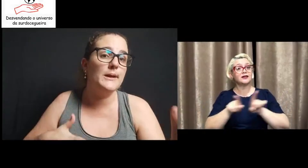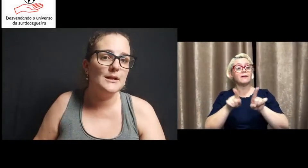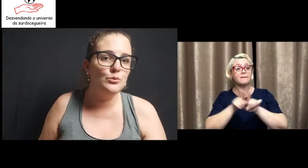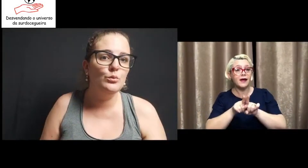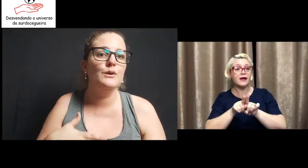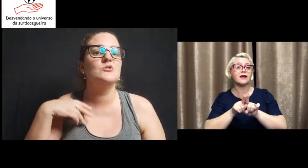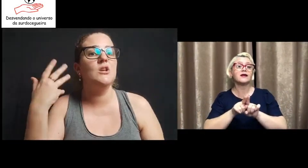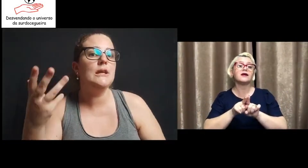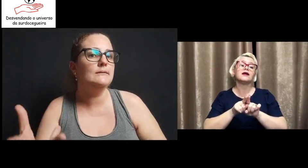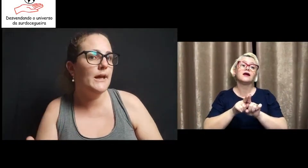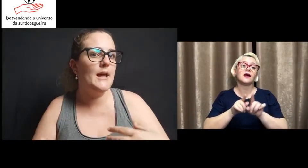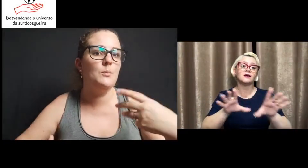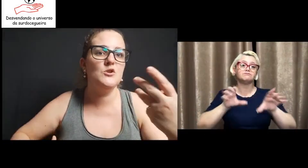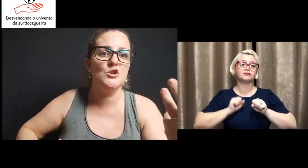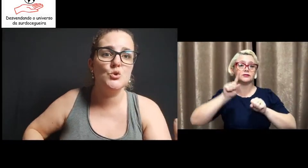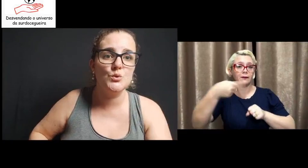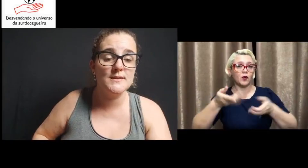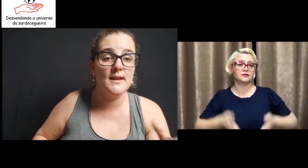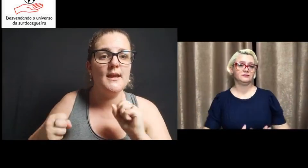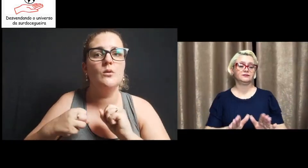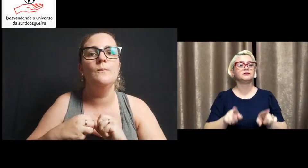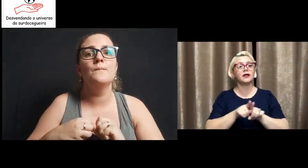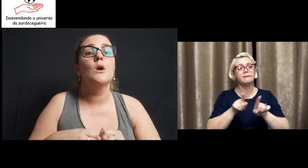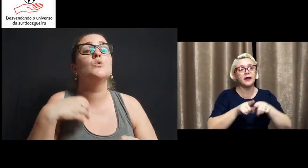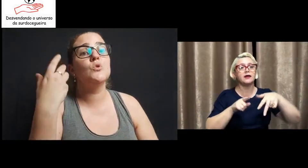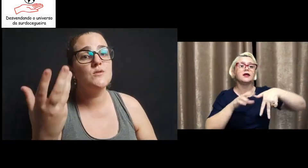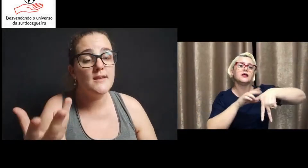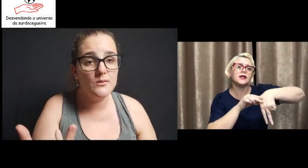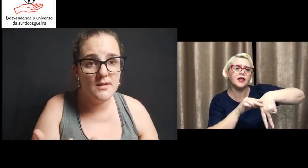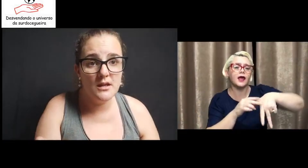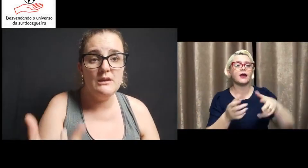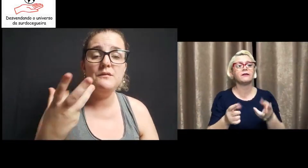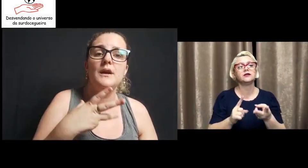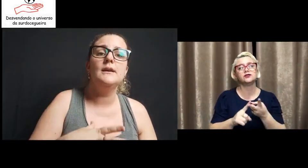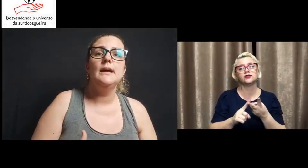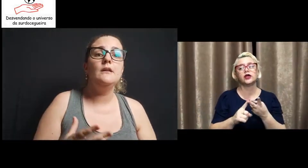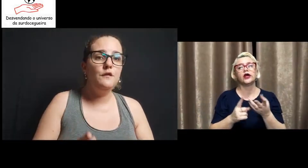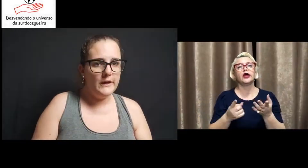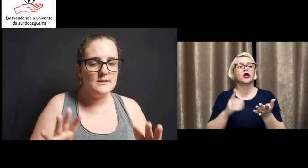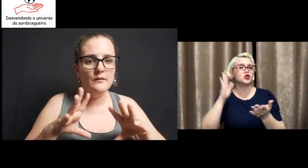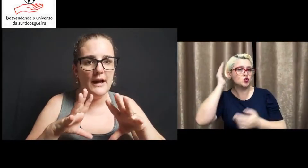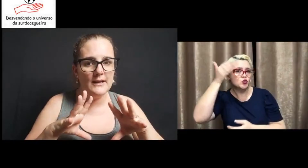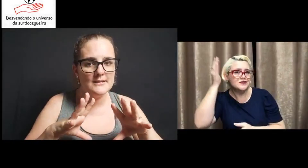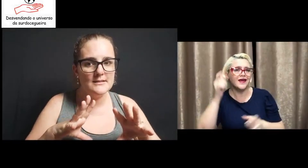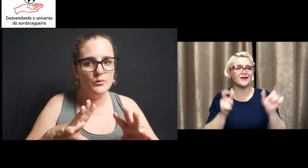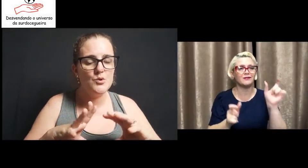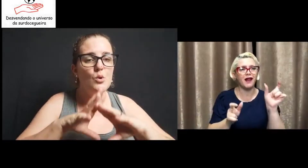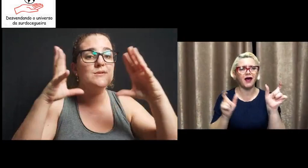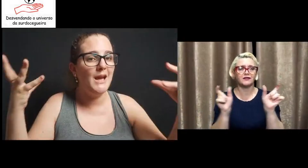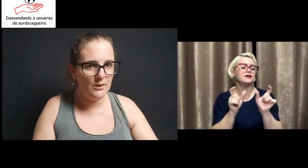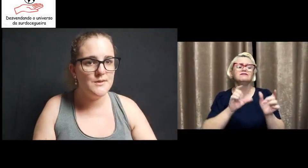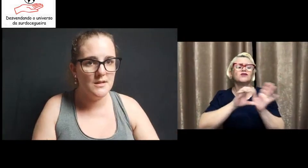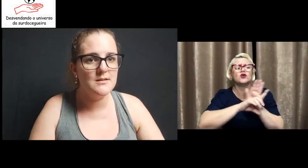as nomenclaturas de guia intérprete, surdo-cego, o surdo-cego sem hífen, enfim, são vários